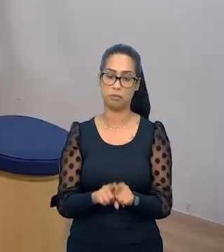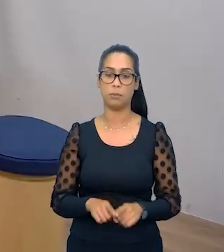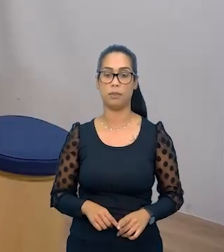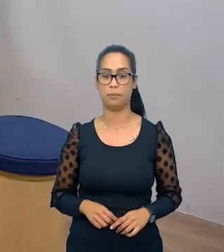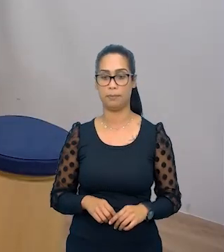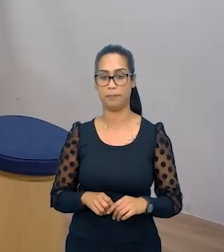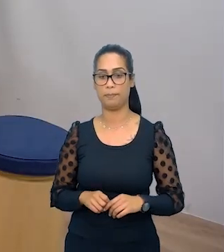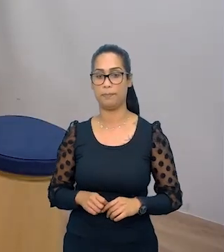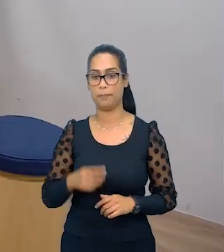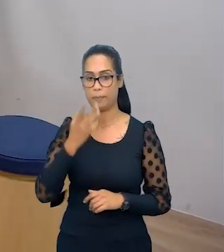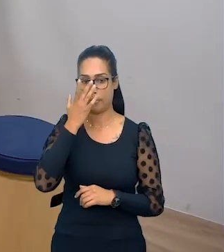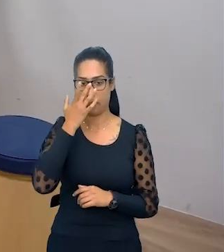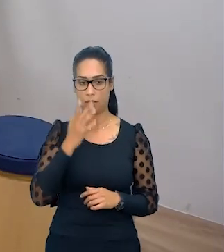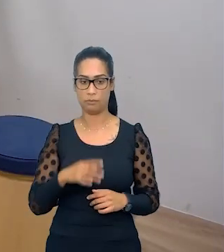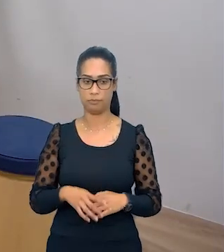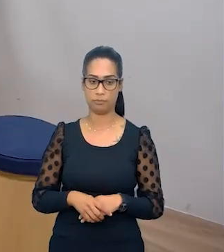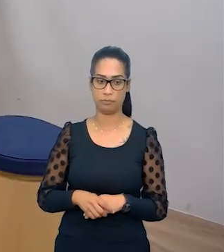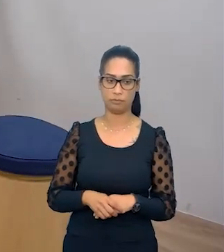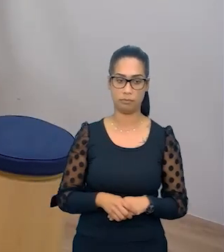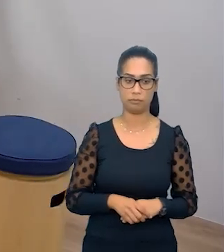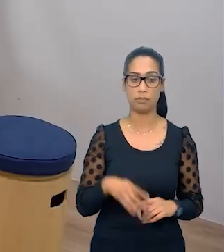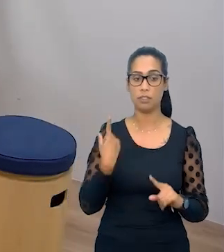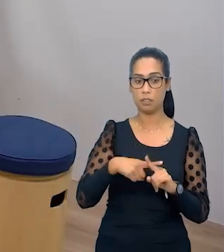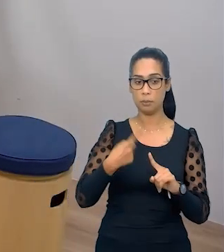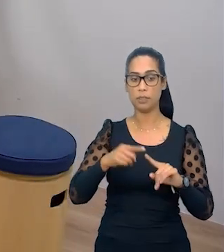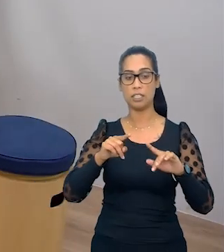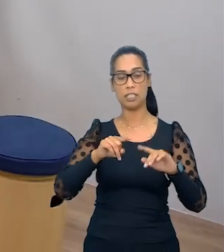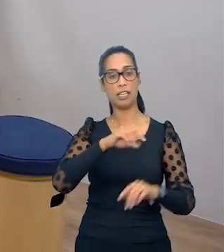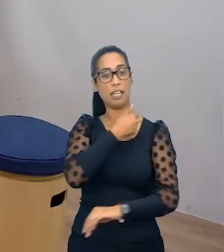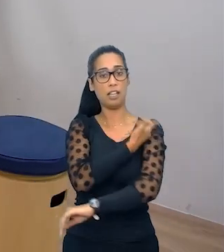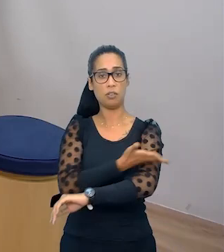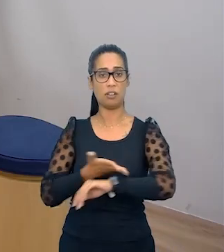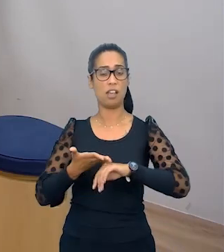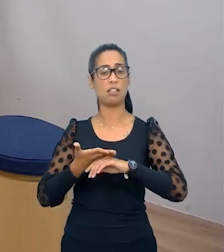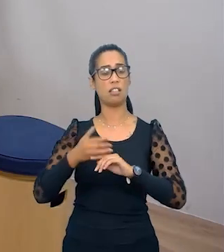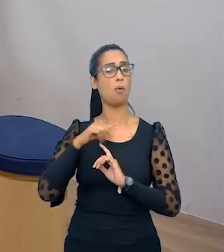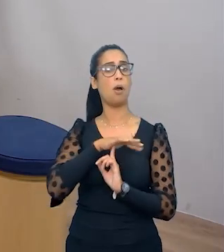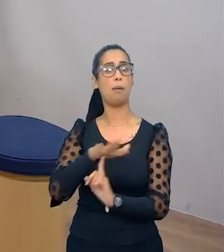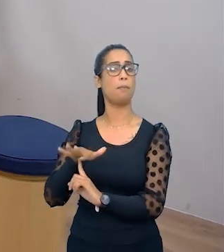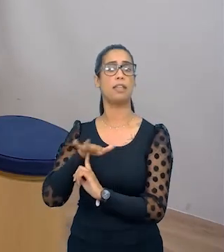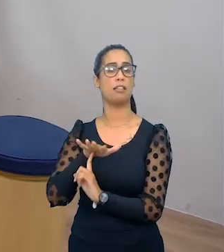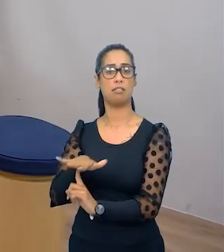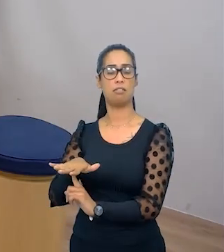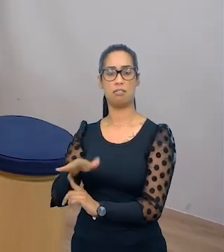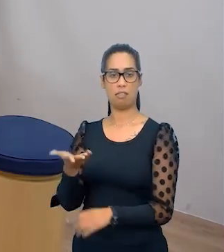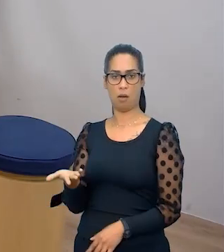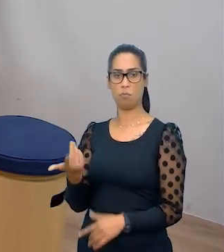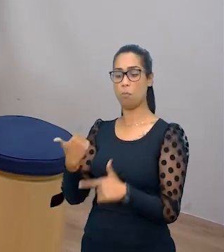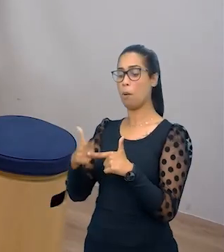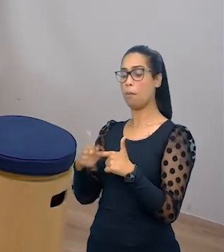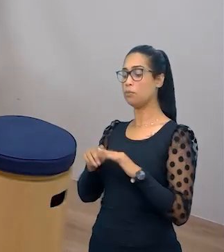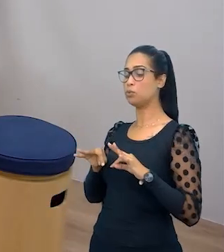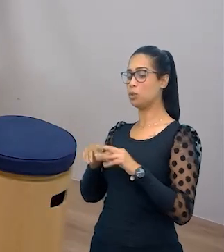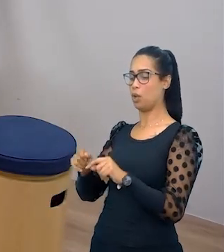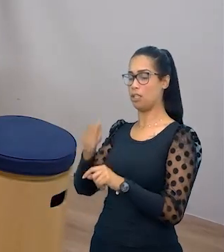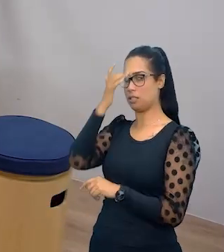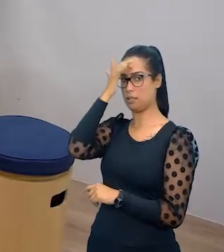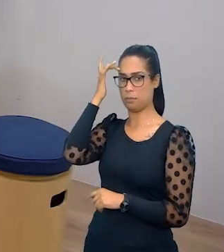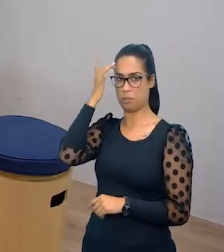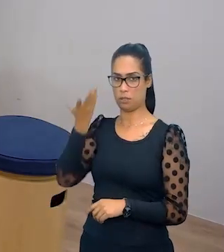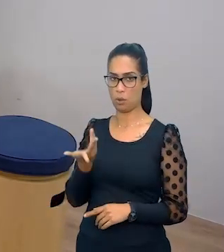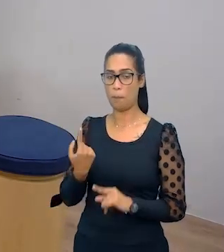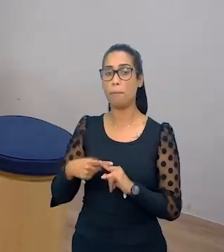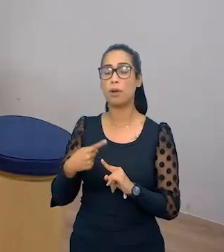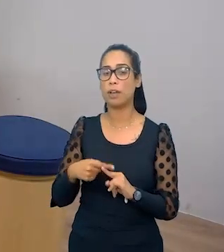Então, né, Sumaia, porque a educação ambiental, o problema é de todos, né? Sim. Então, tem que ser em todos os níveis.